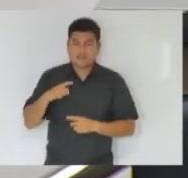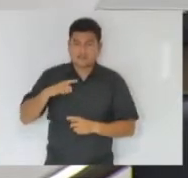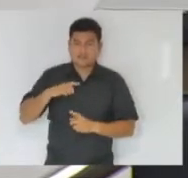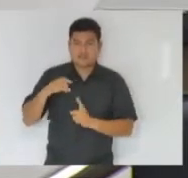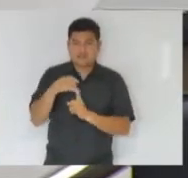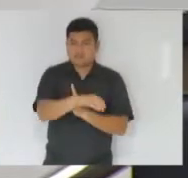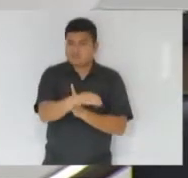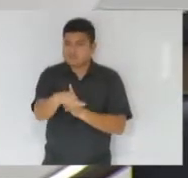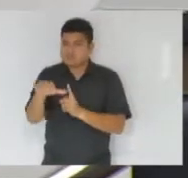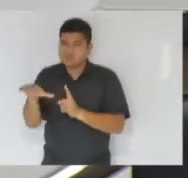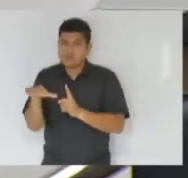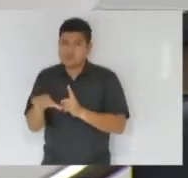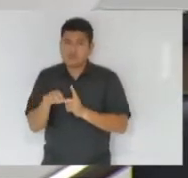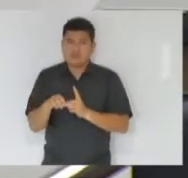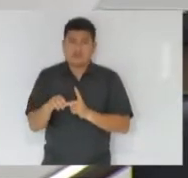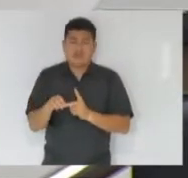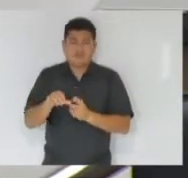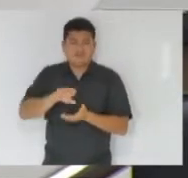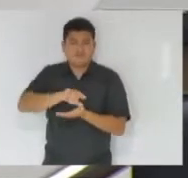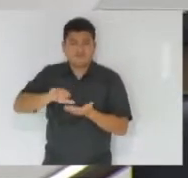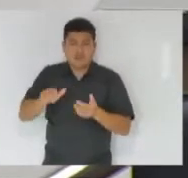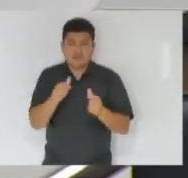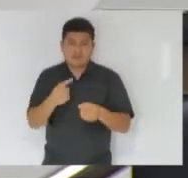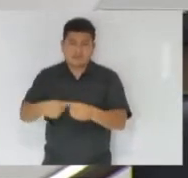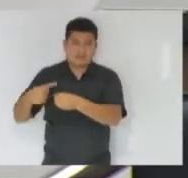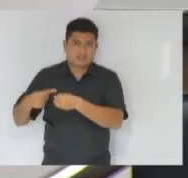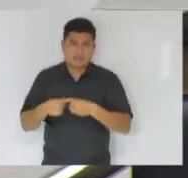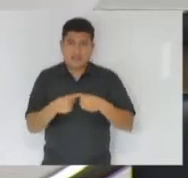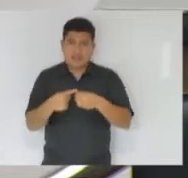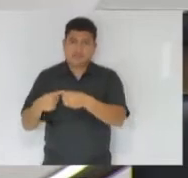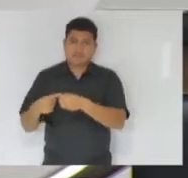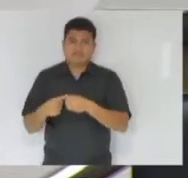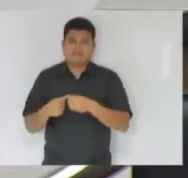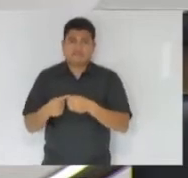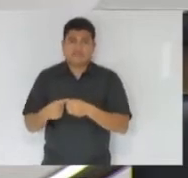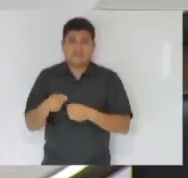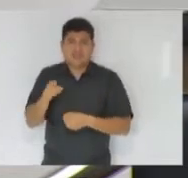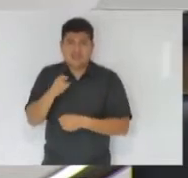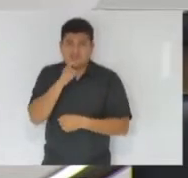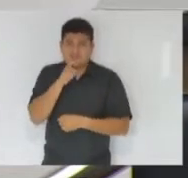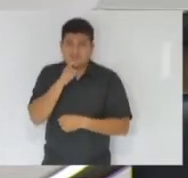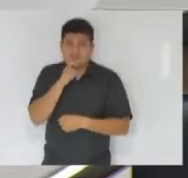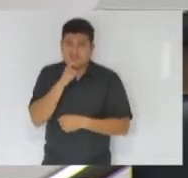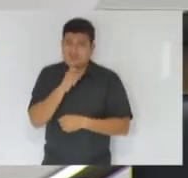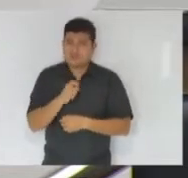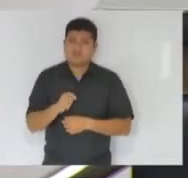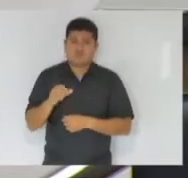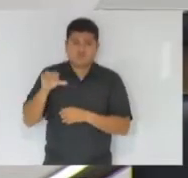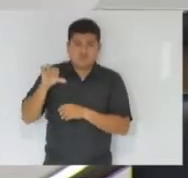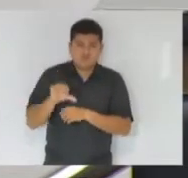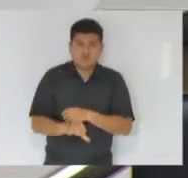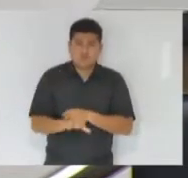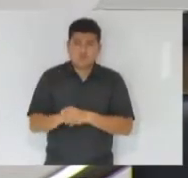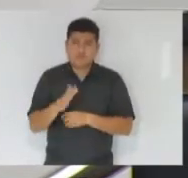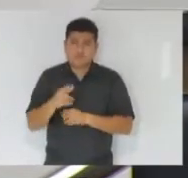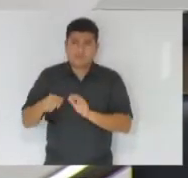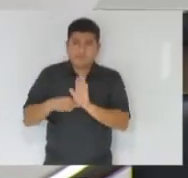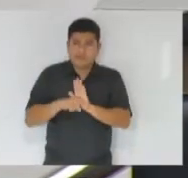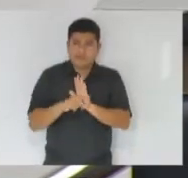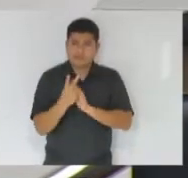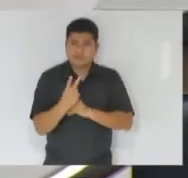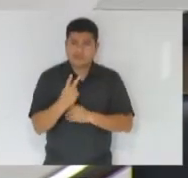Urubici, São Joaquim, Urupema, que são cidades muito frias, chegando a -2 graus